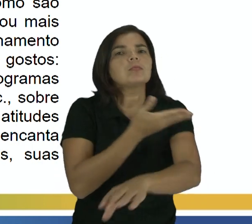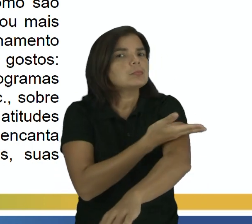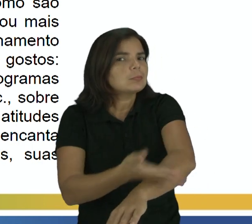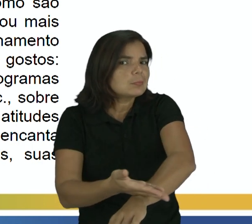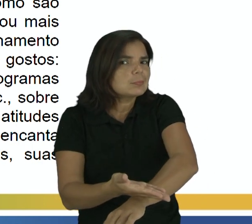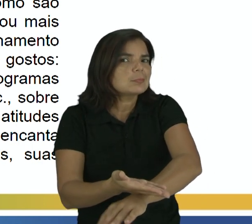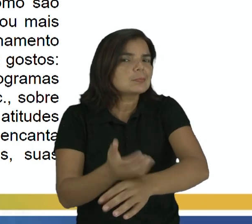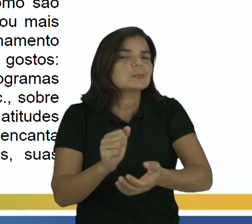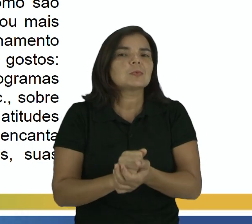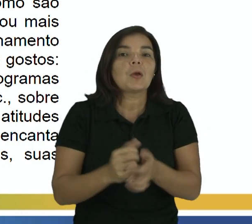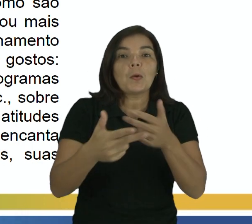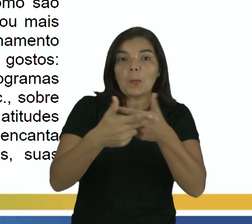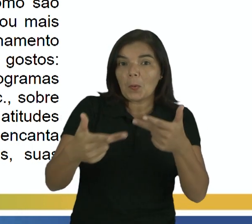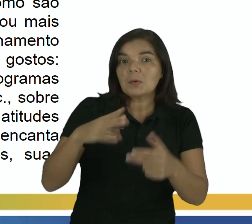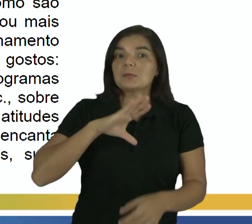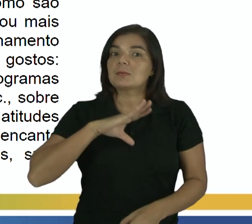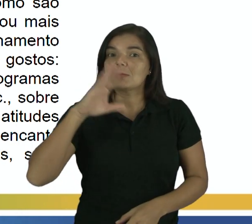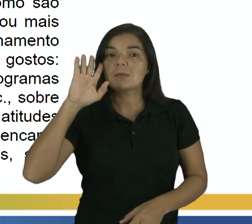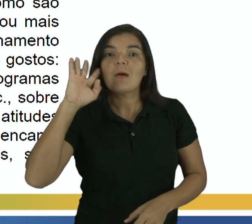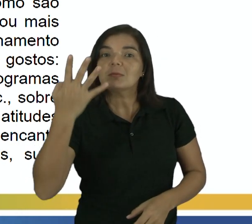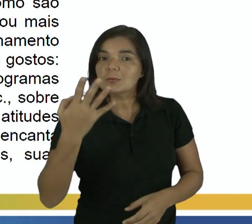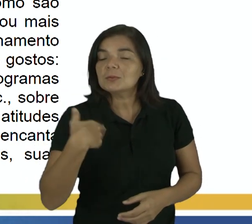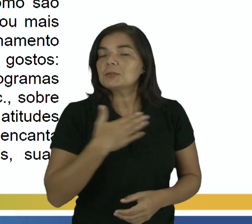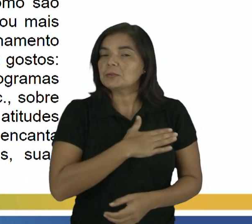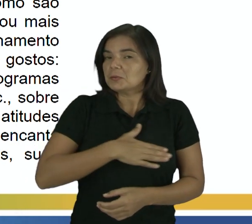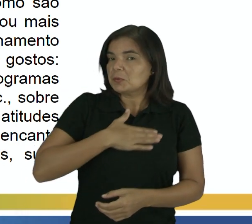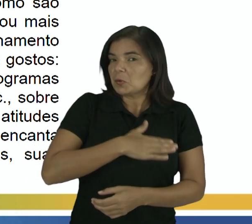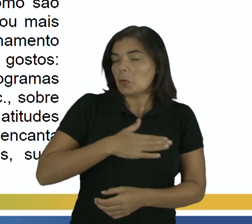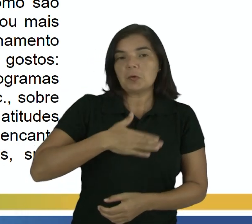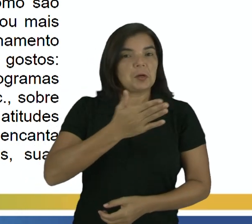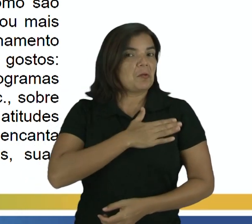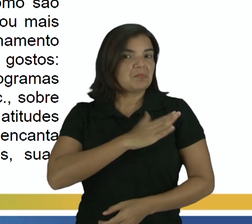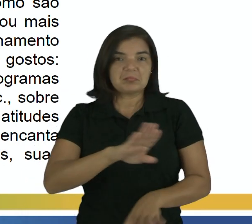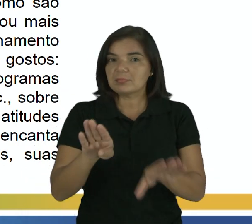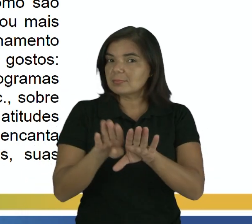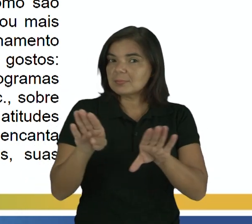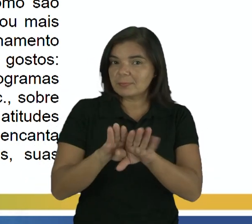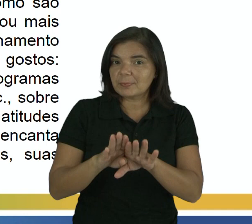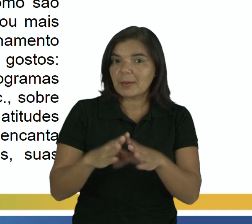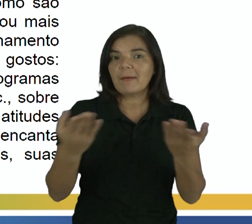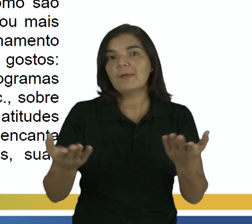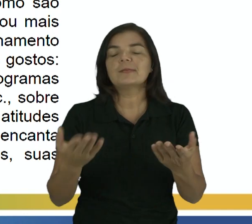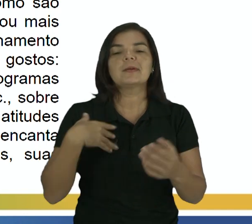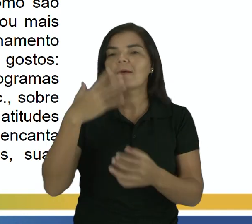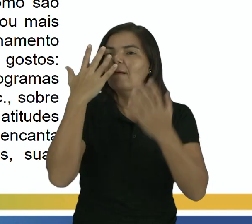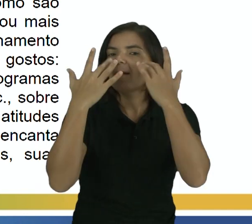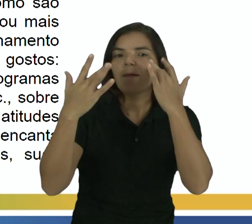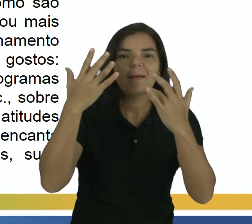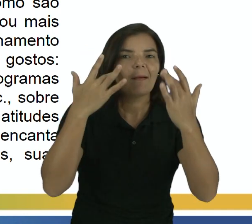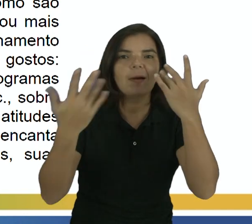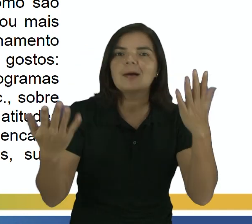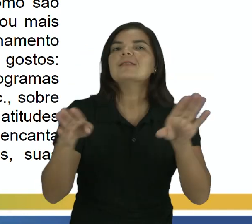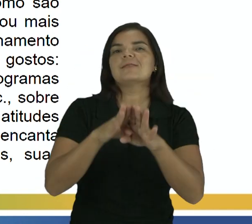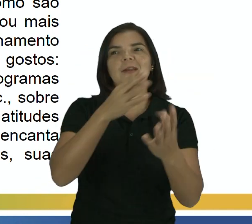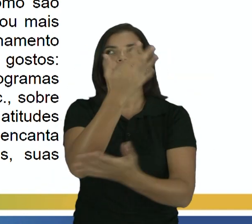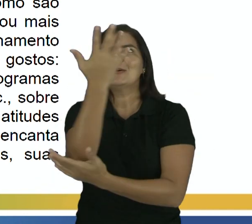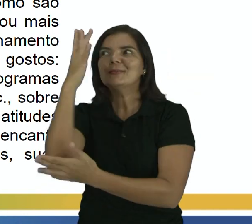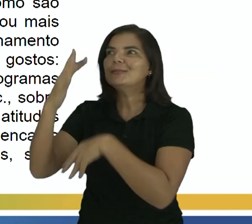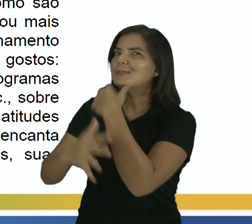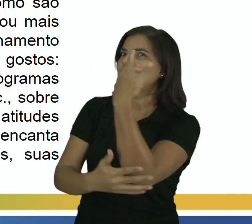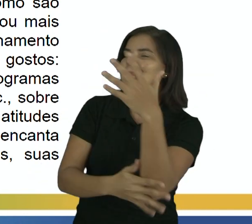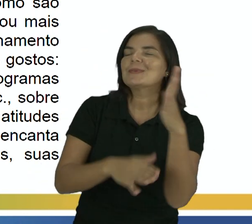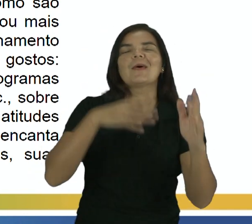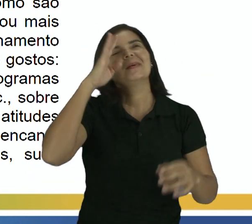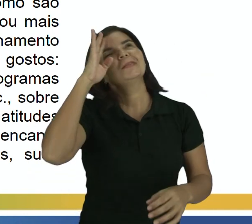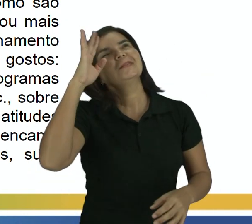manias, coisas e atitudes que te agradam ou que não te agradam também, o que te encanta no mundo e na natureza, quais são